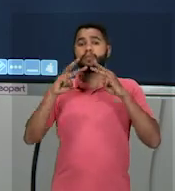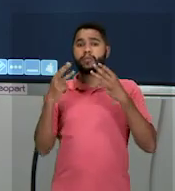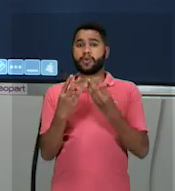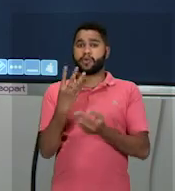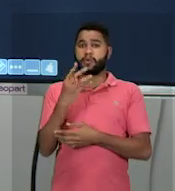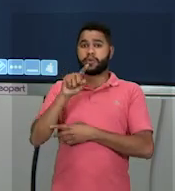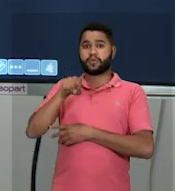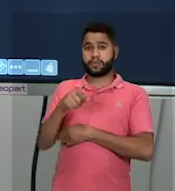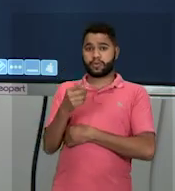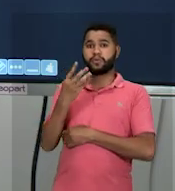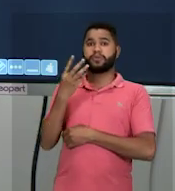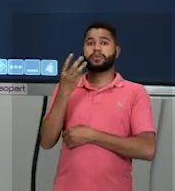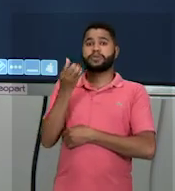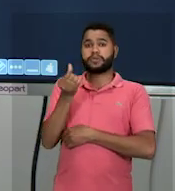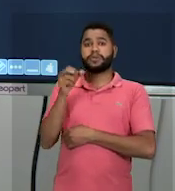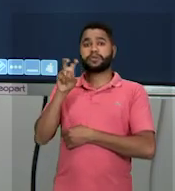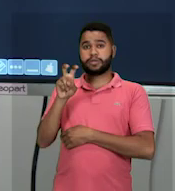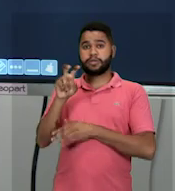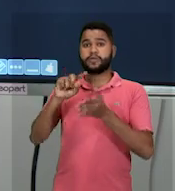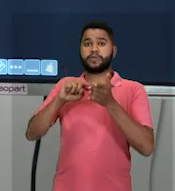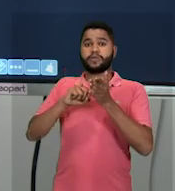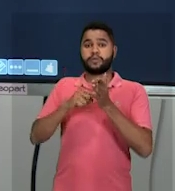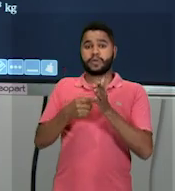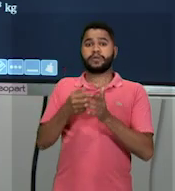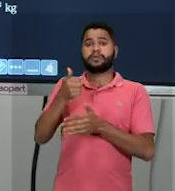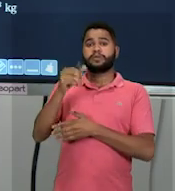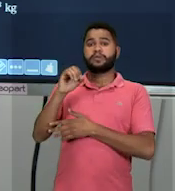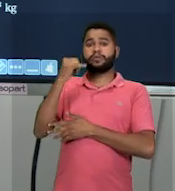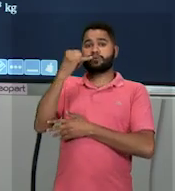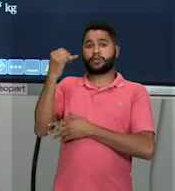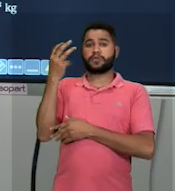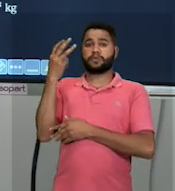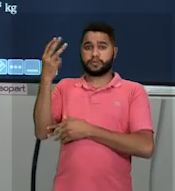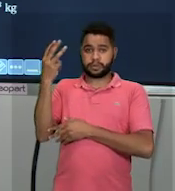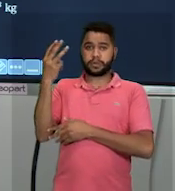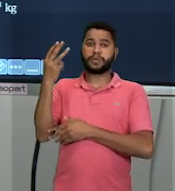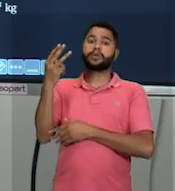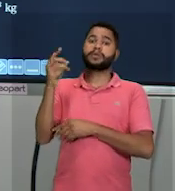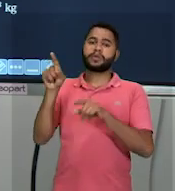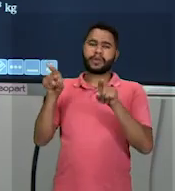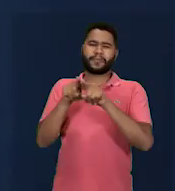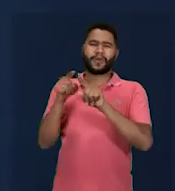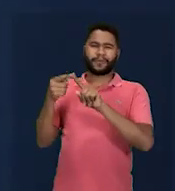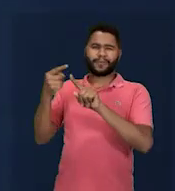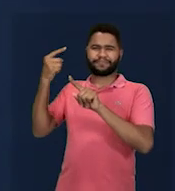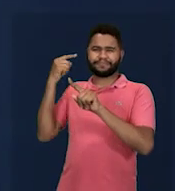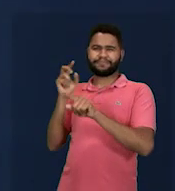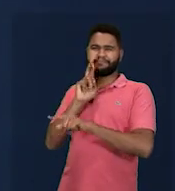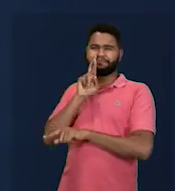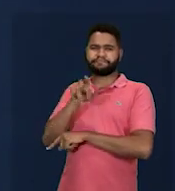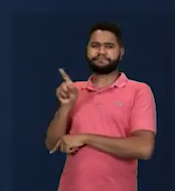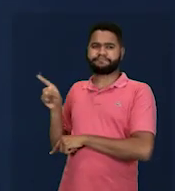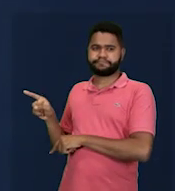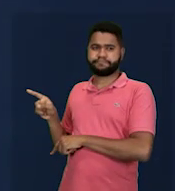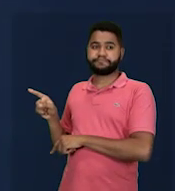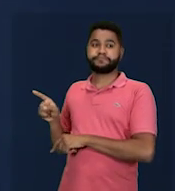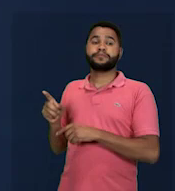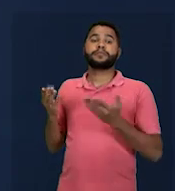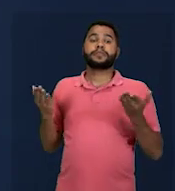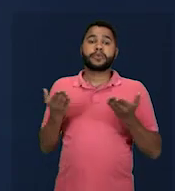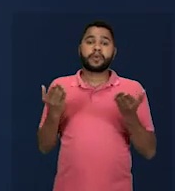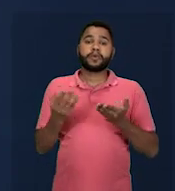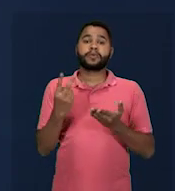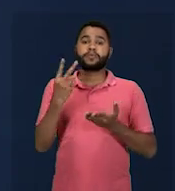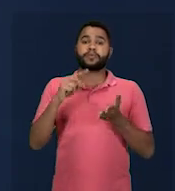4,65 vezes 10 a menos 3 kg, que é o resultado da tela anterior. Ok? 2 vezes